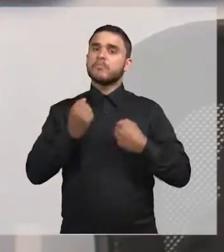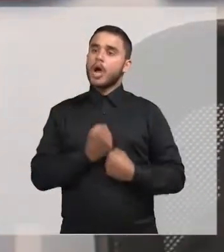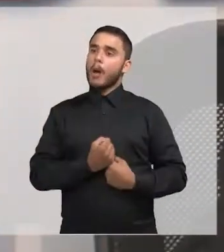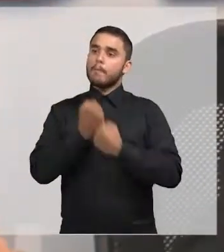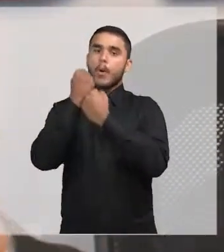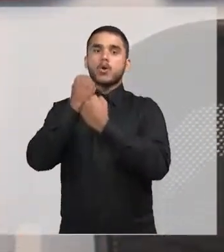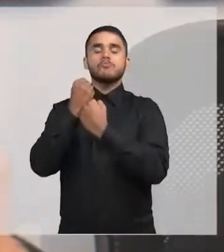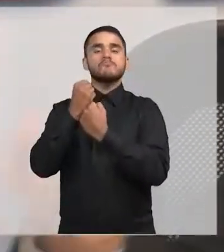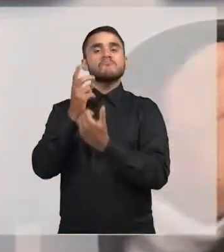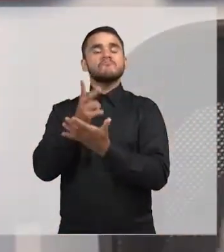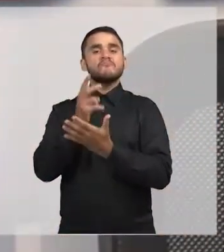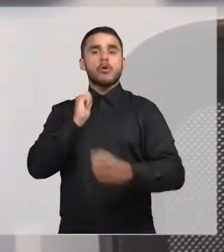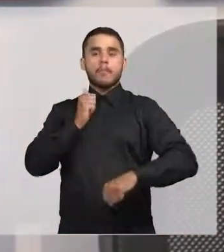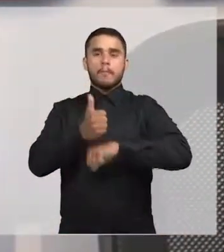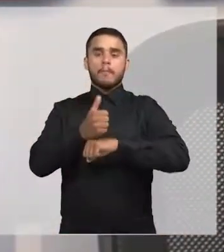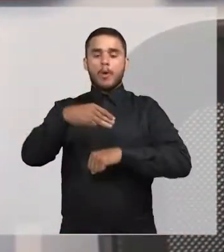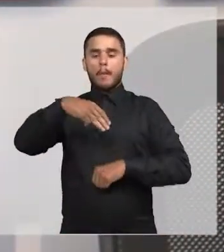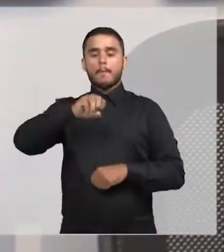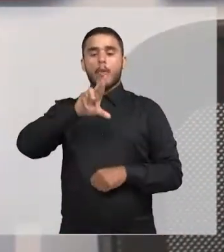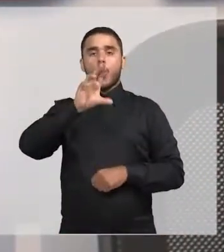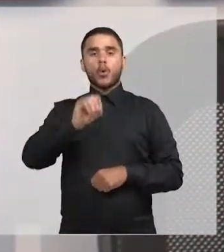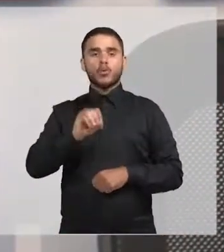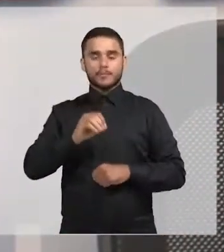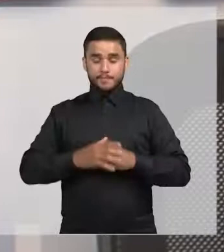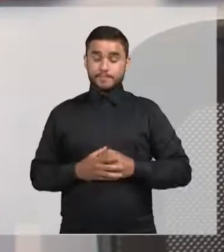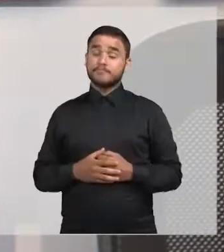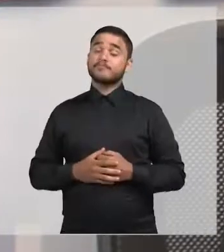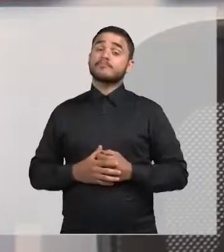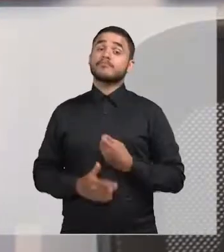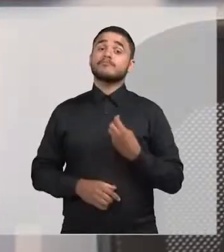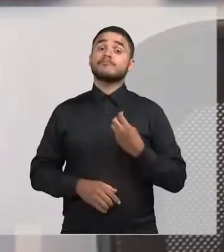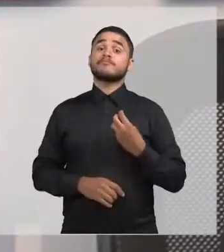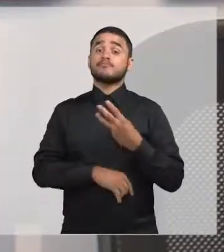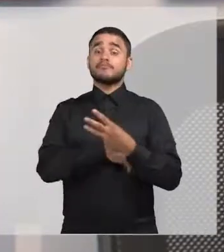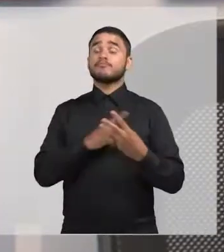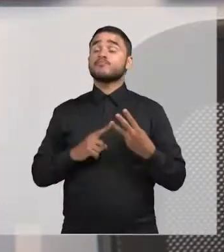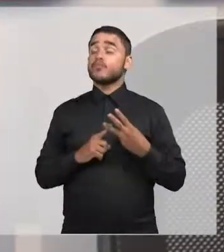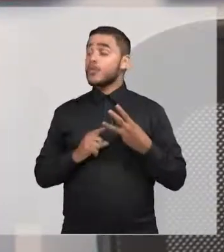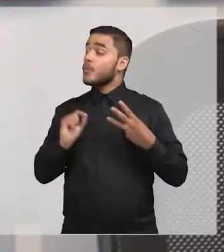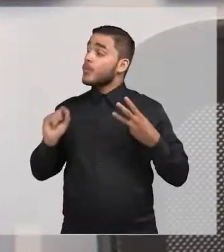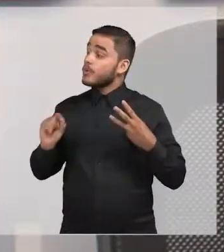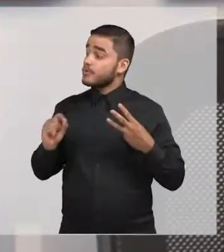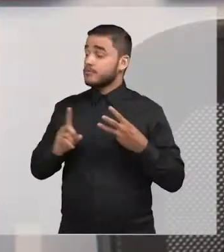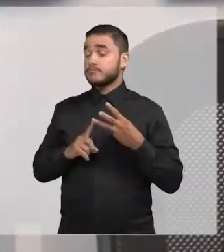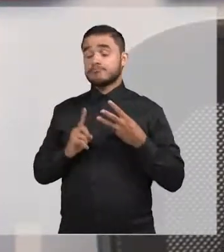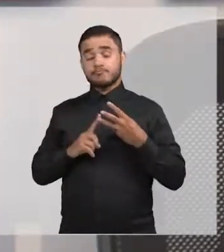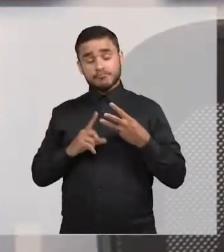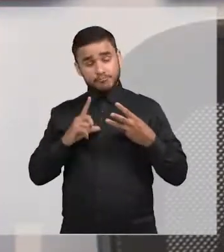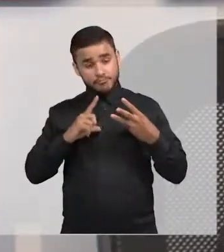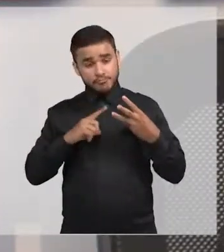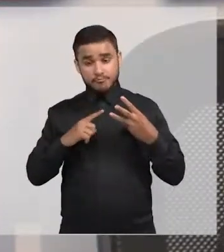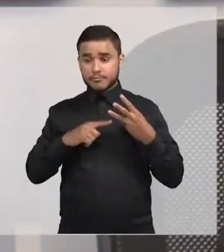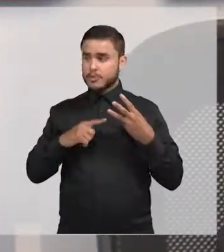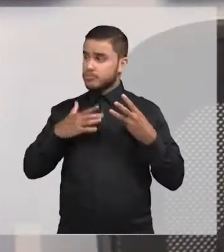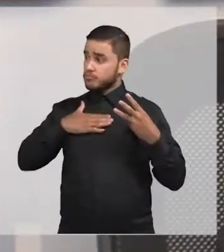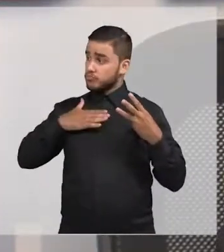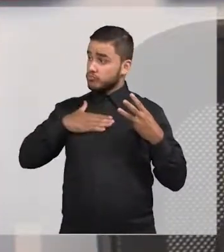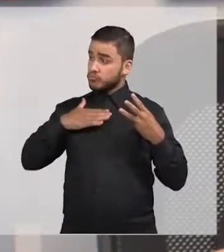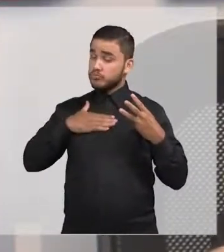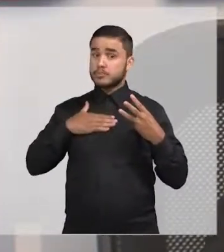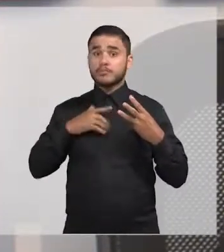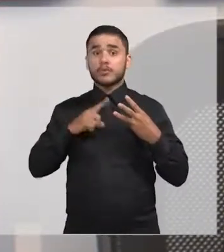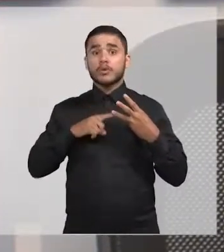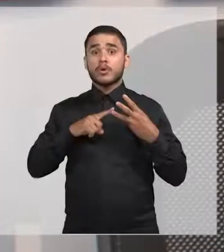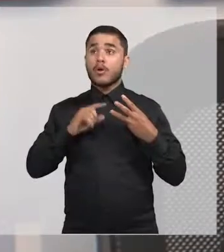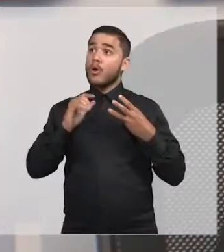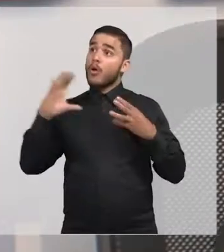governo Bolsonaro, com a chegada de Sérgio Moro. E, por último, o mais importante, a nossa linha de atuação